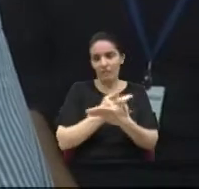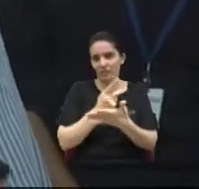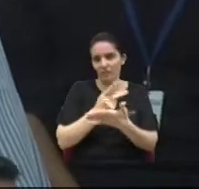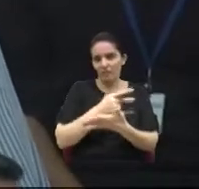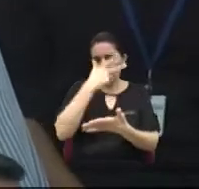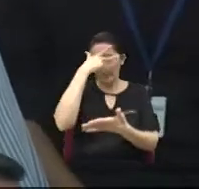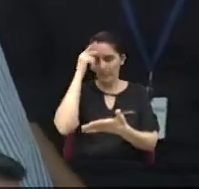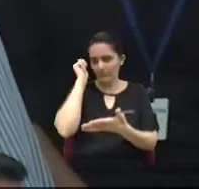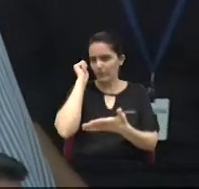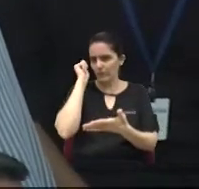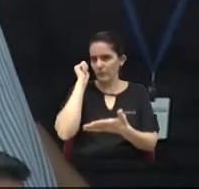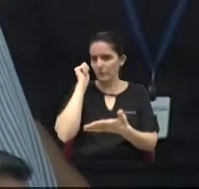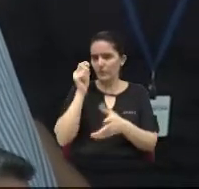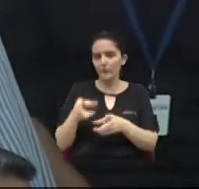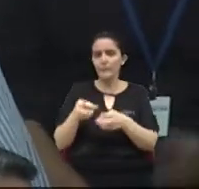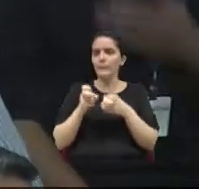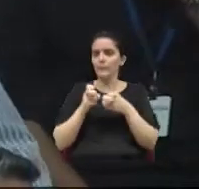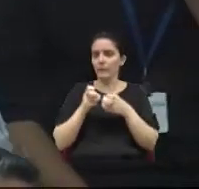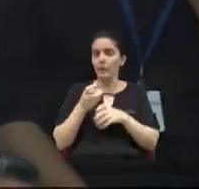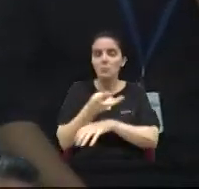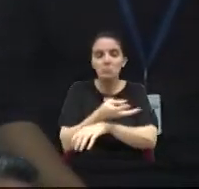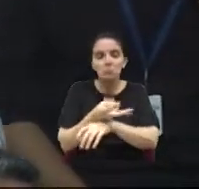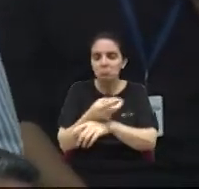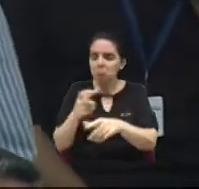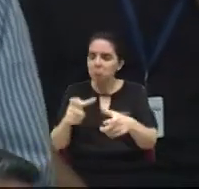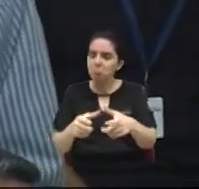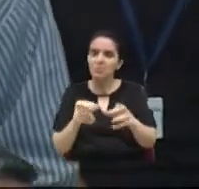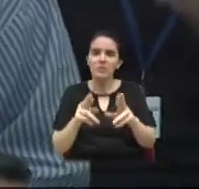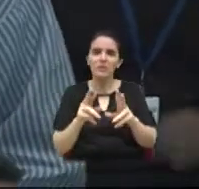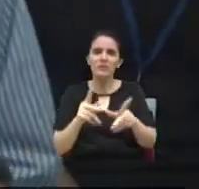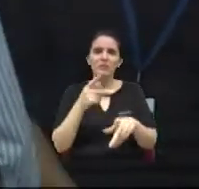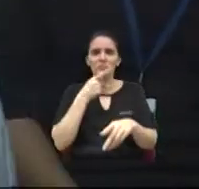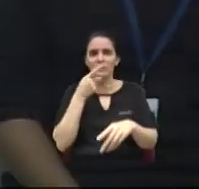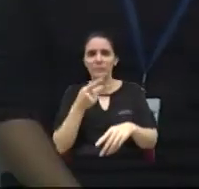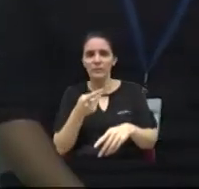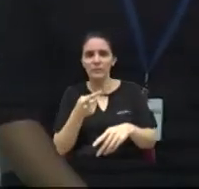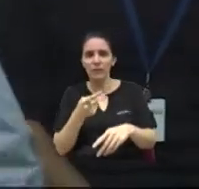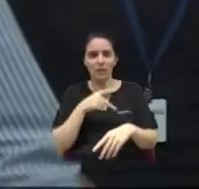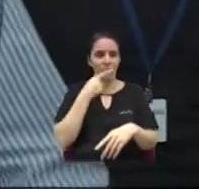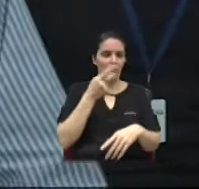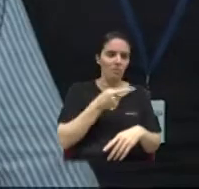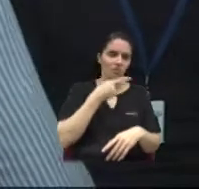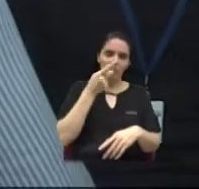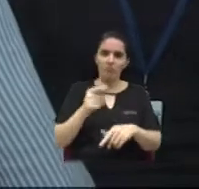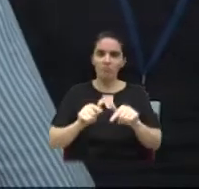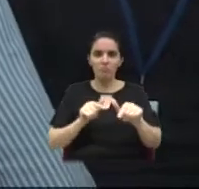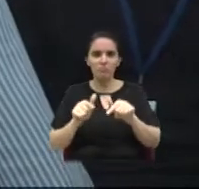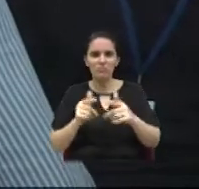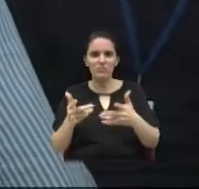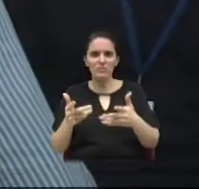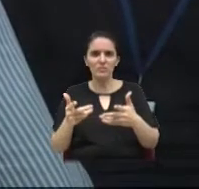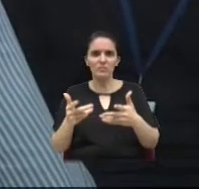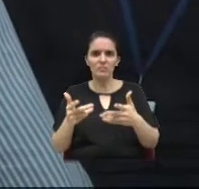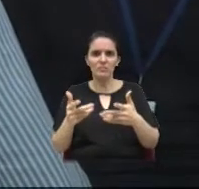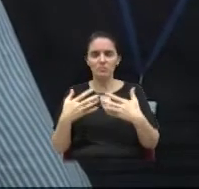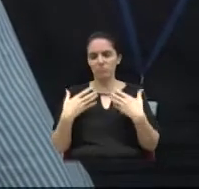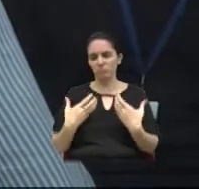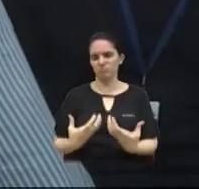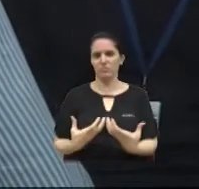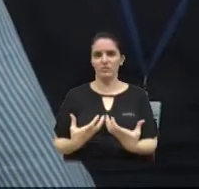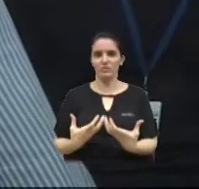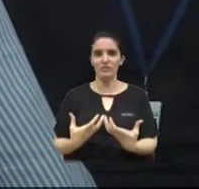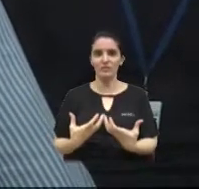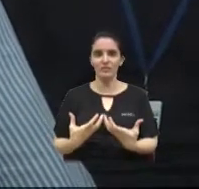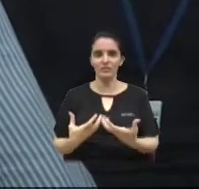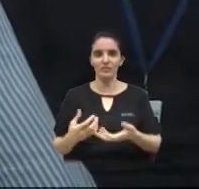erro, tanto que está procurando um novo local. Agora, ficar falando, que não trabalha, que não tem hora que cansa, viu, senhor